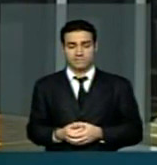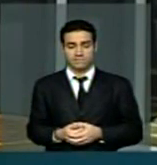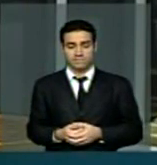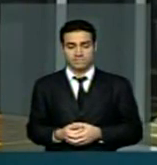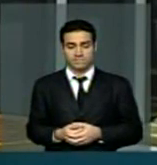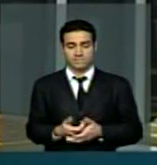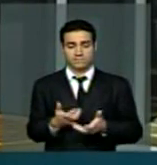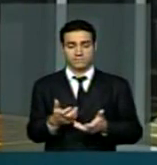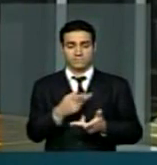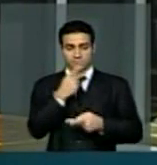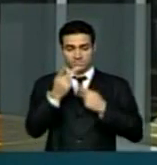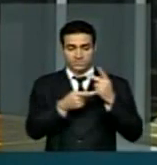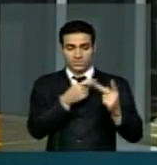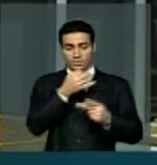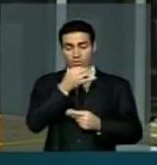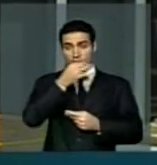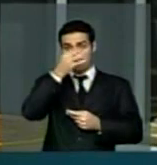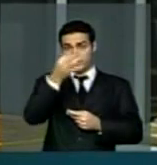comentar